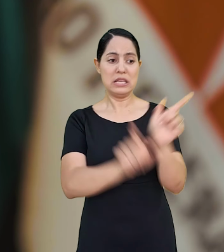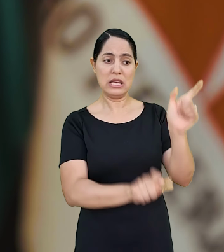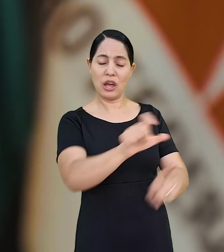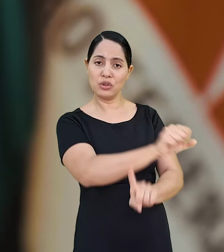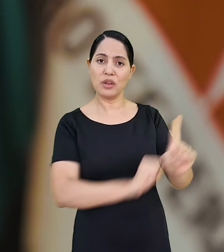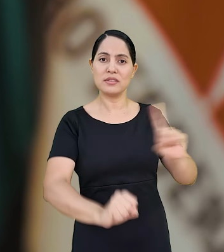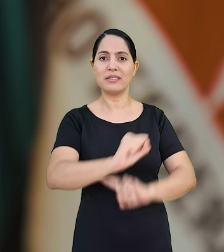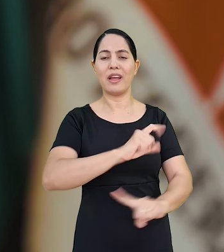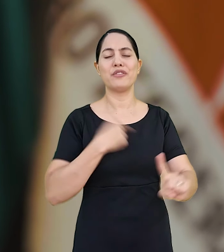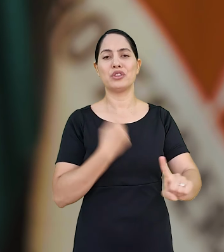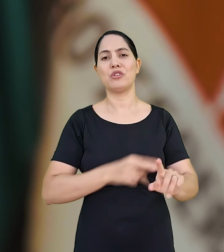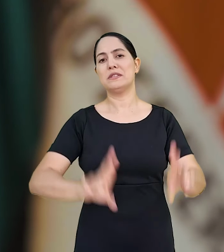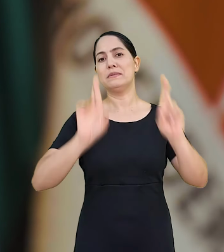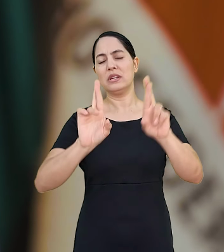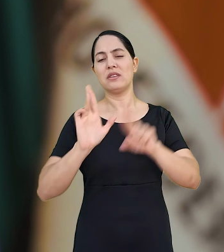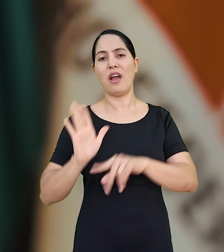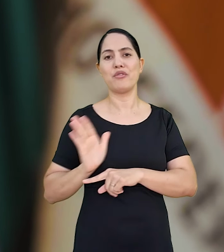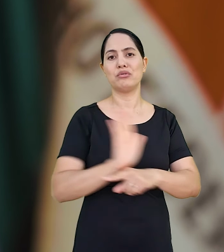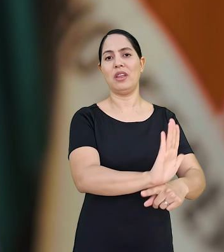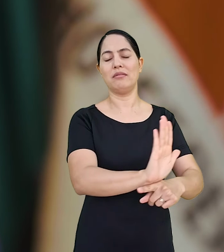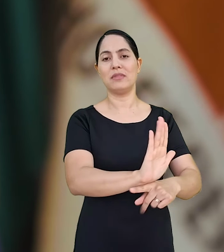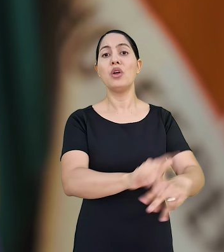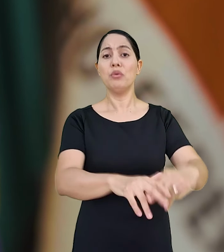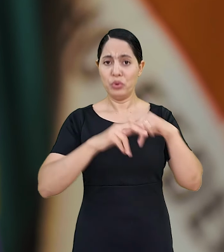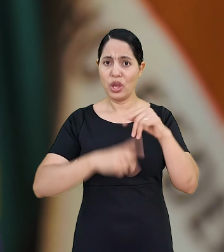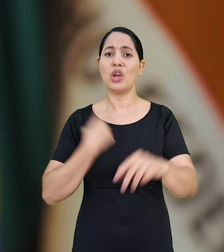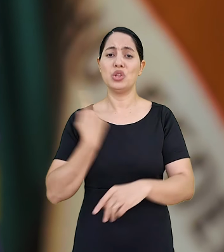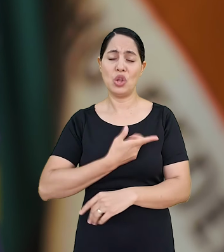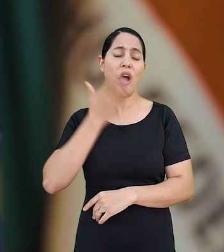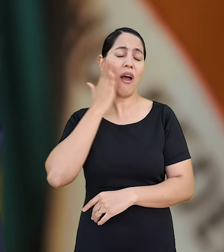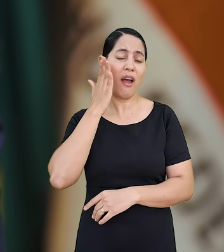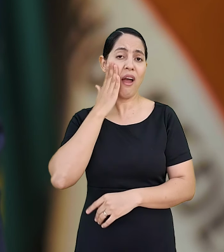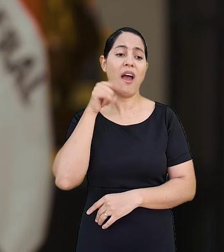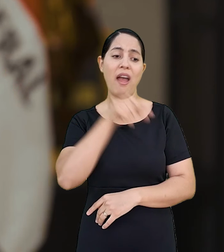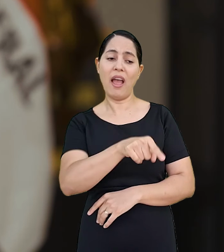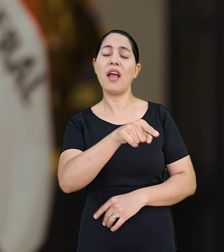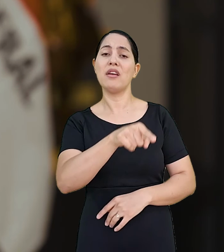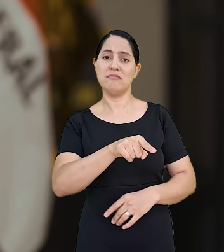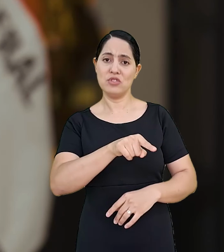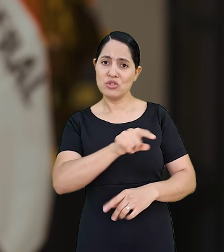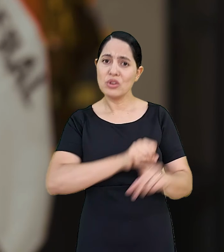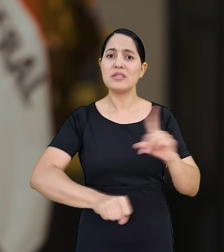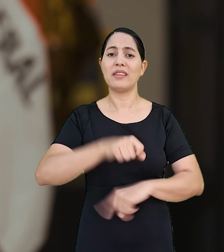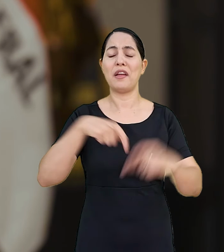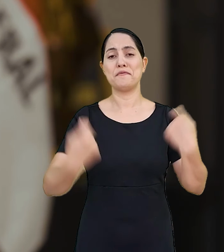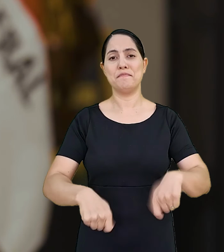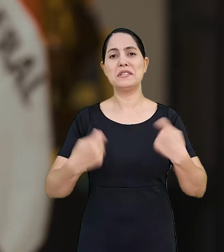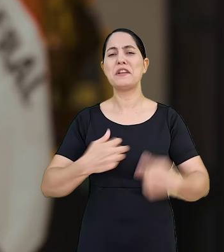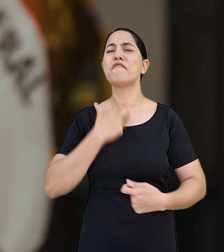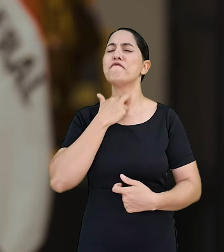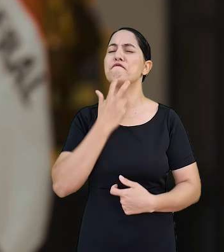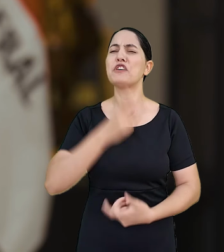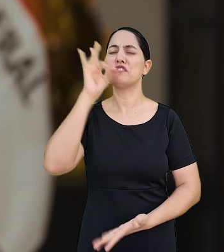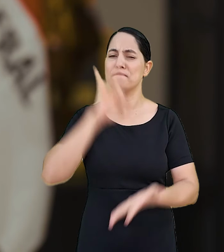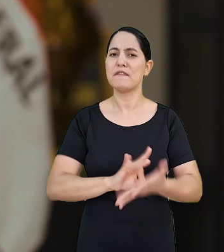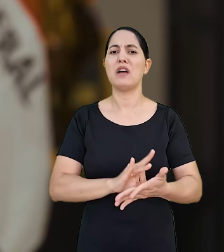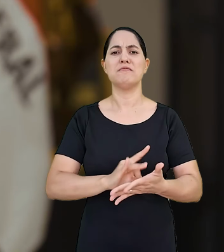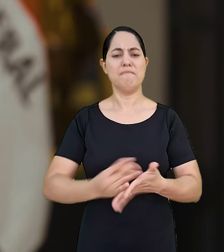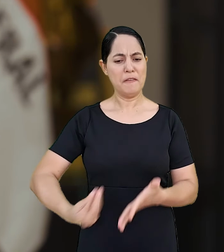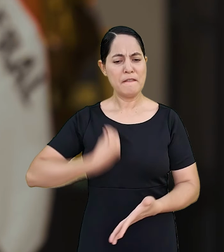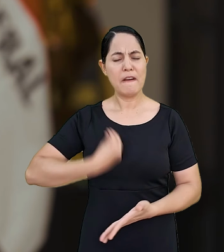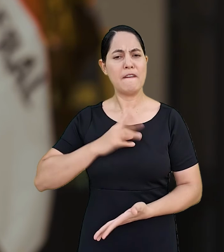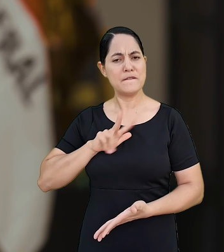precisam realmente de uma voz altiva, de uma voz presente, de uma voz forte, firme. E essa voz só pode